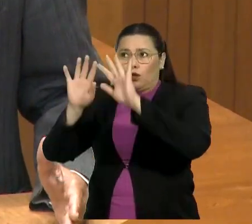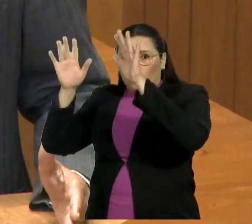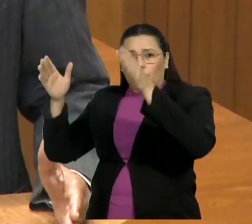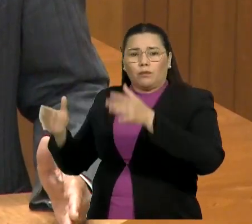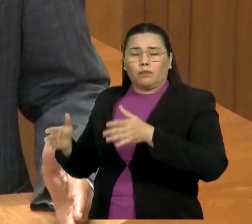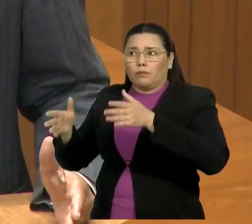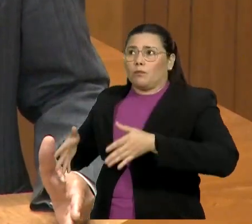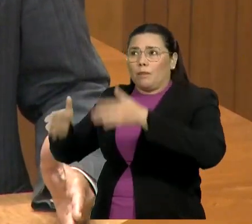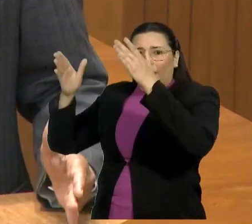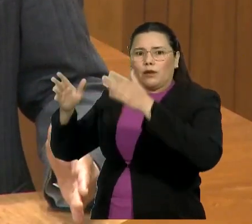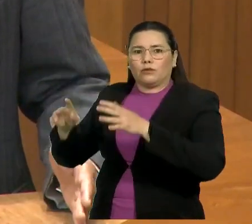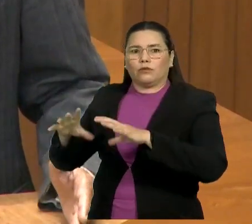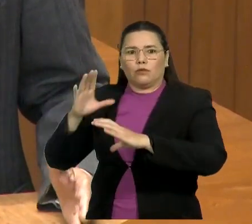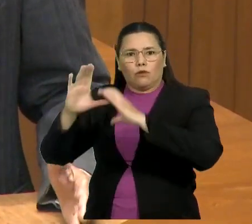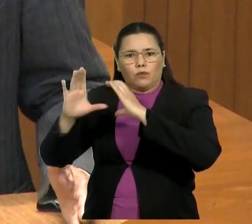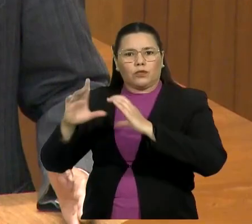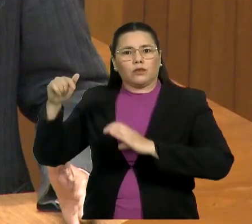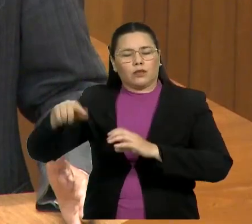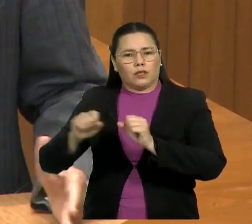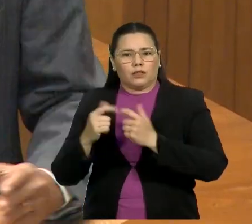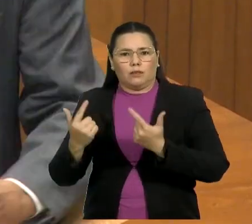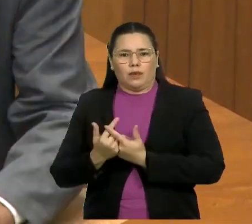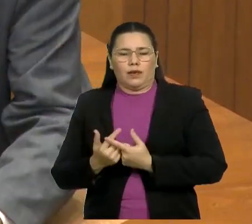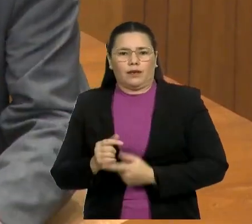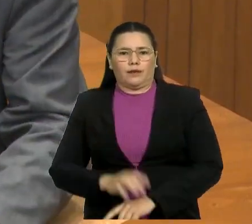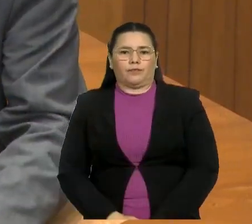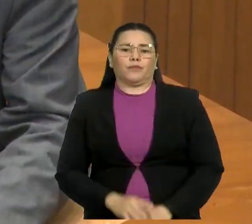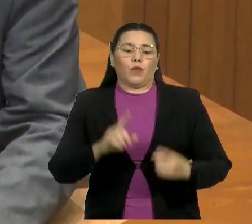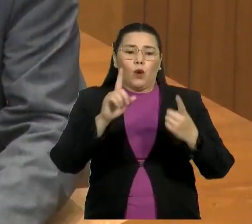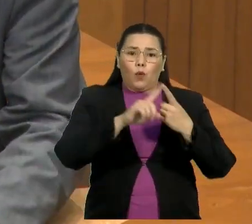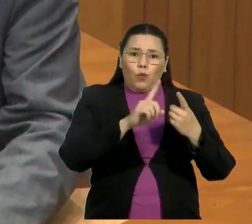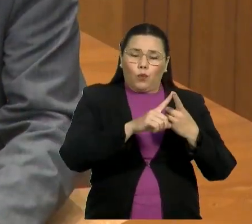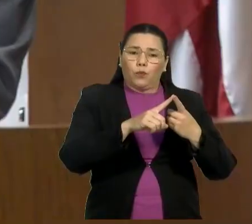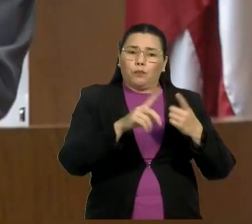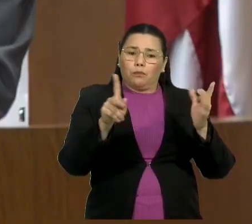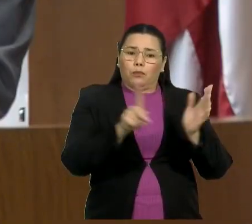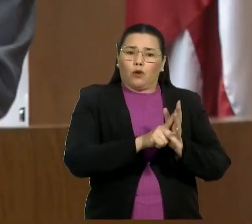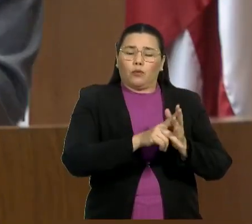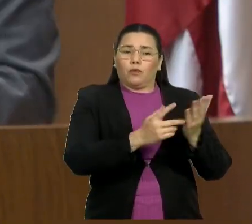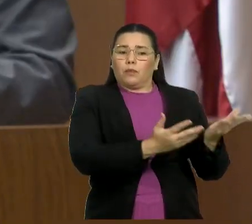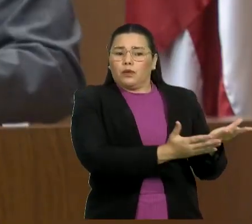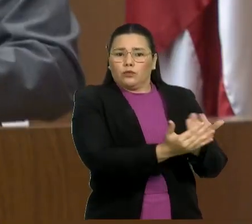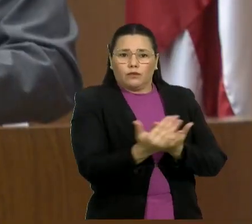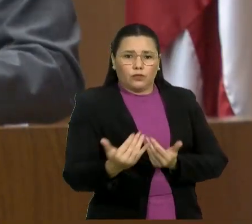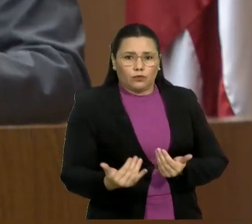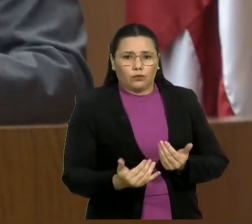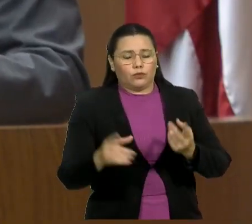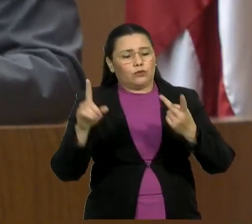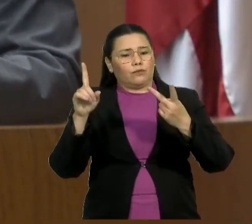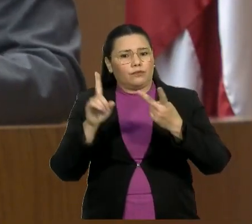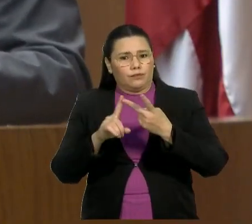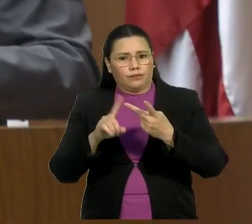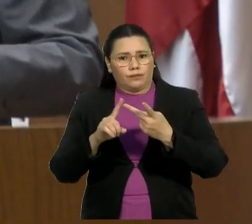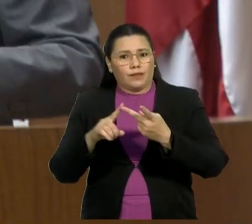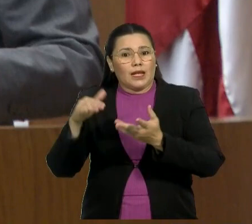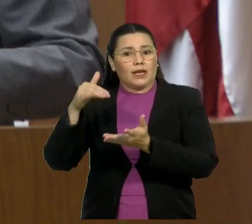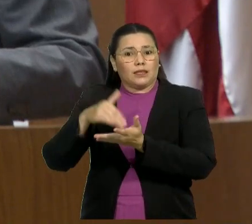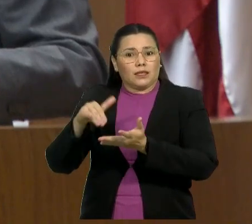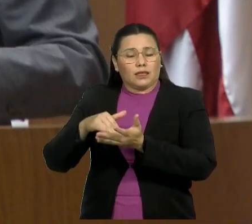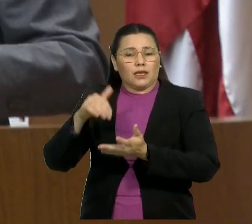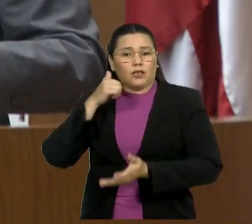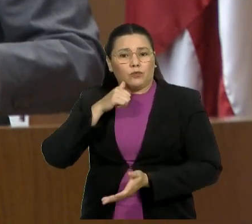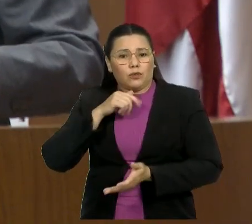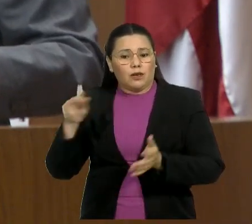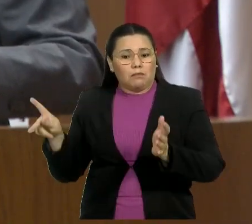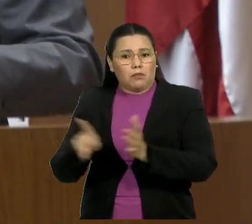reunirá a juventude do Partido dos Trabalhadores e no outro a Secretaria de Mulheres do nosso